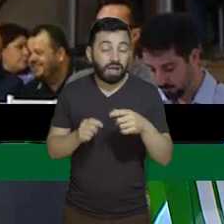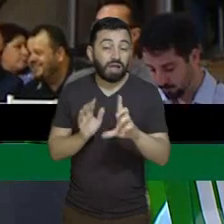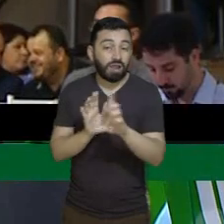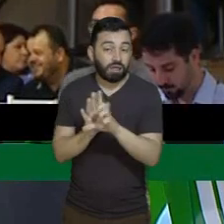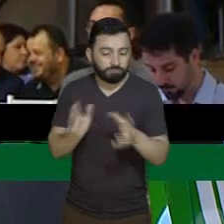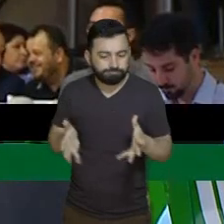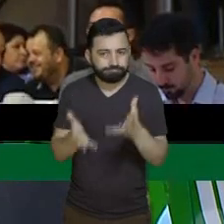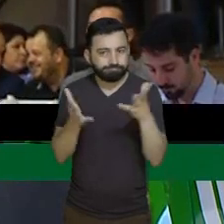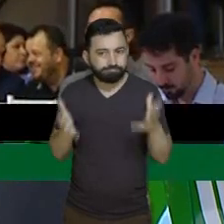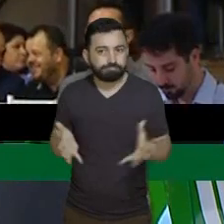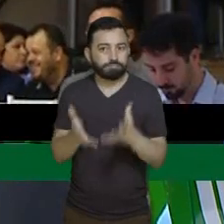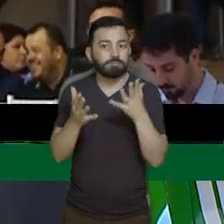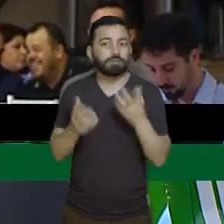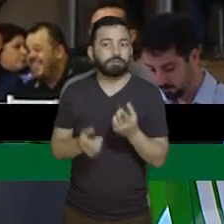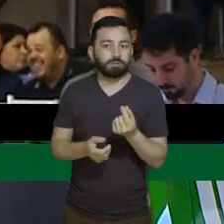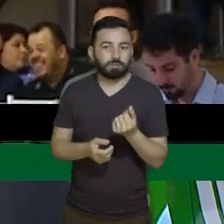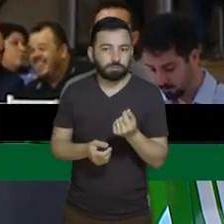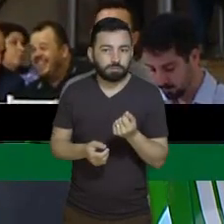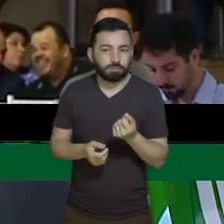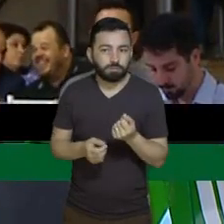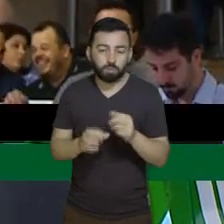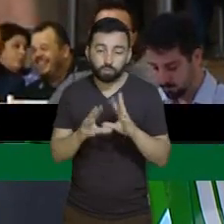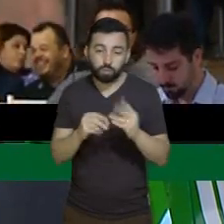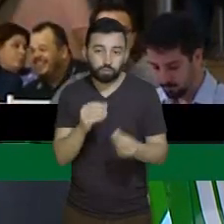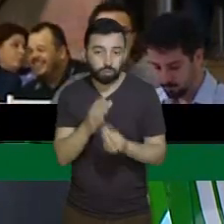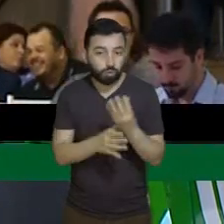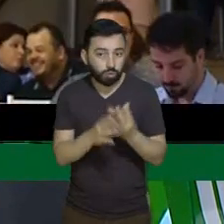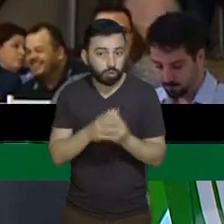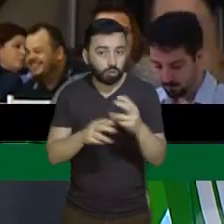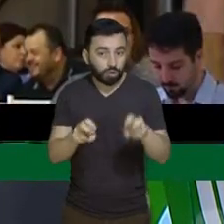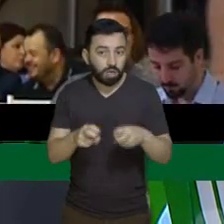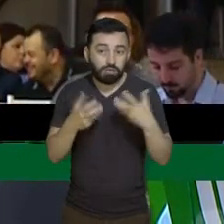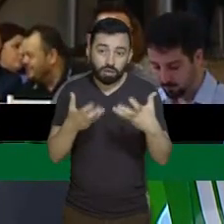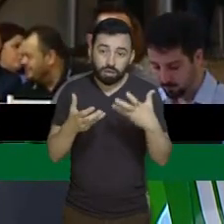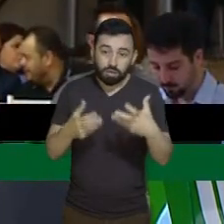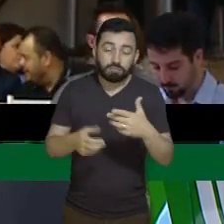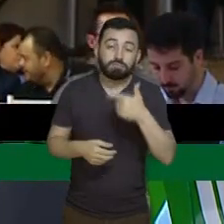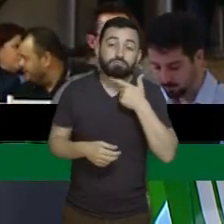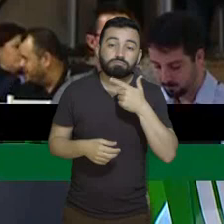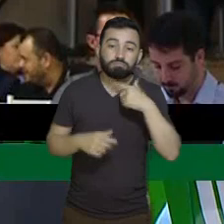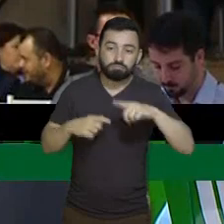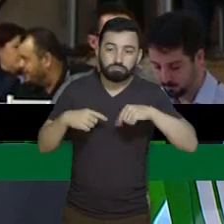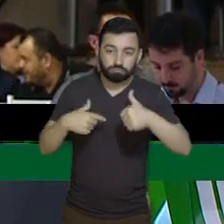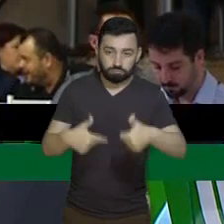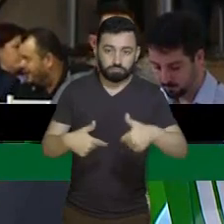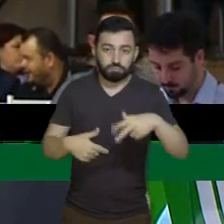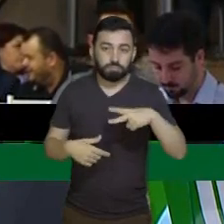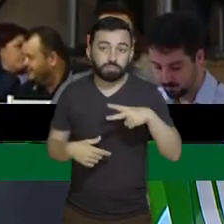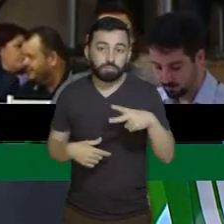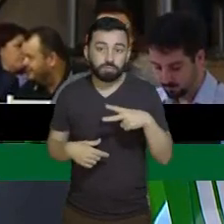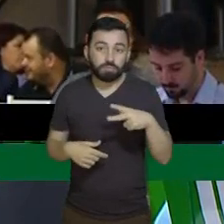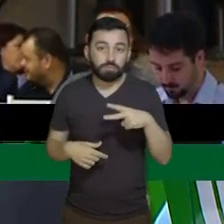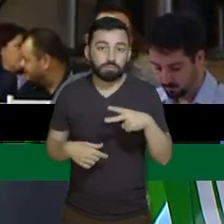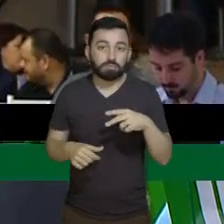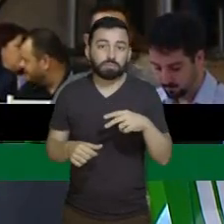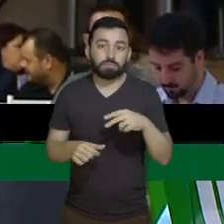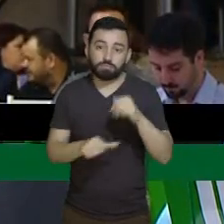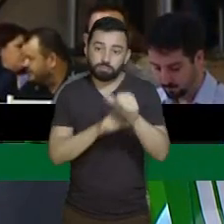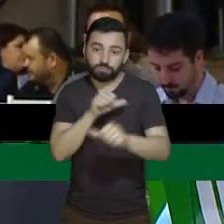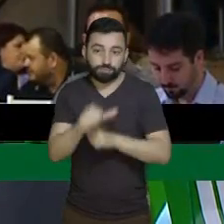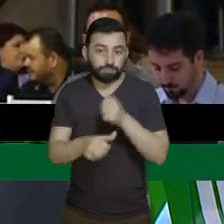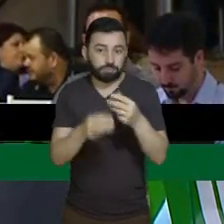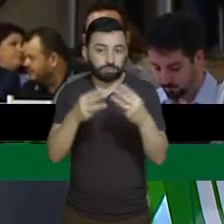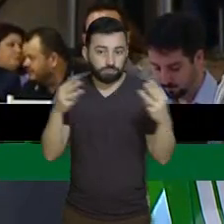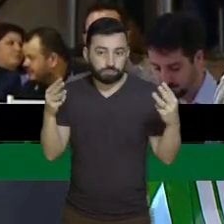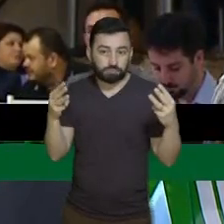incentivar financeiramente, inclusive, os produtores rurais que já tiverem, então, essa iniciativa de alterar para a energia trifásica.